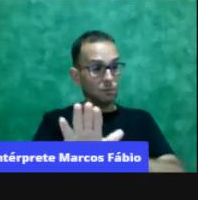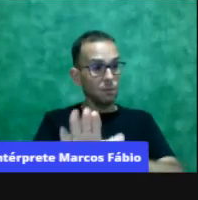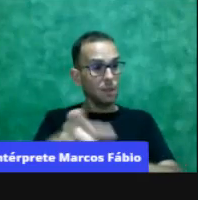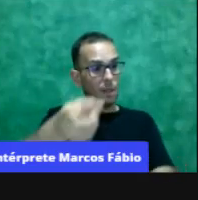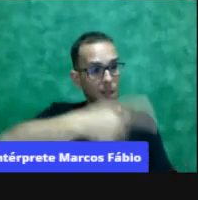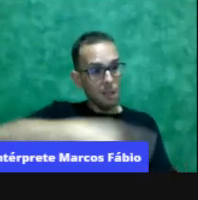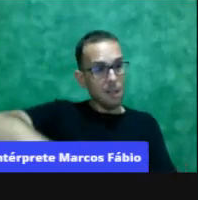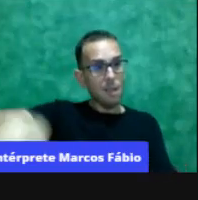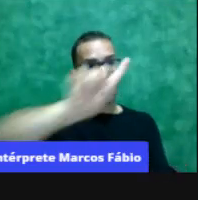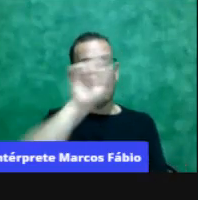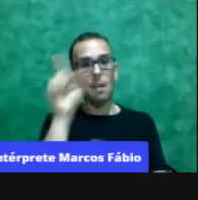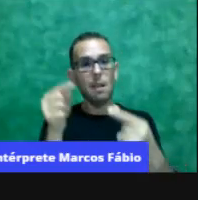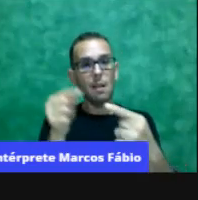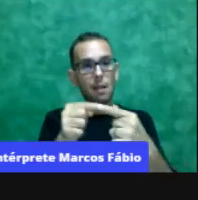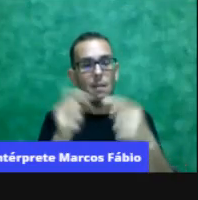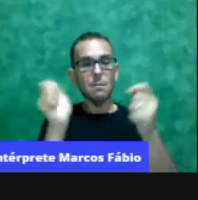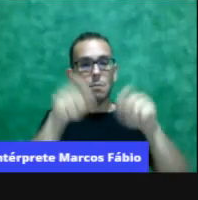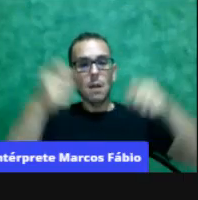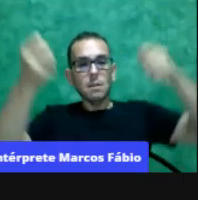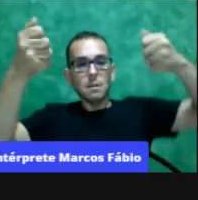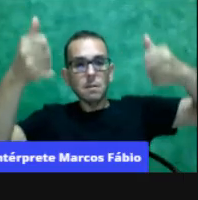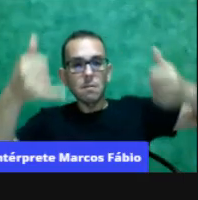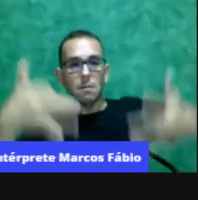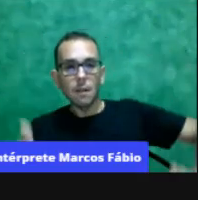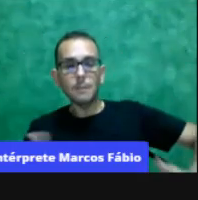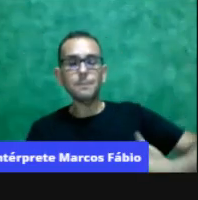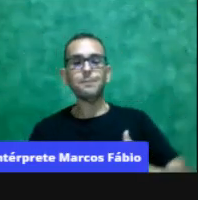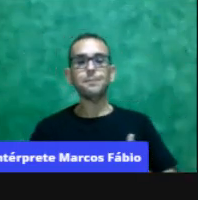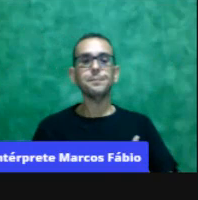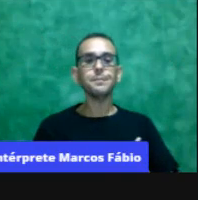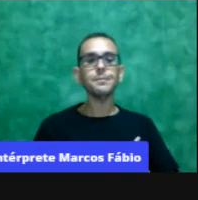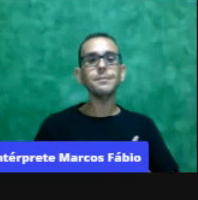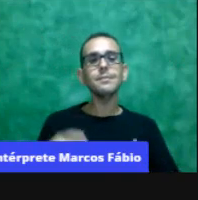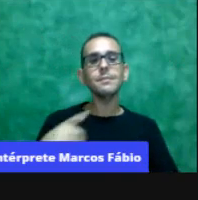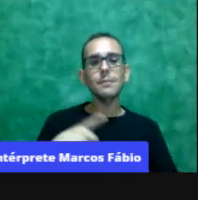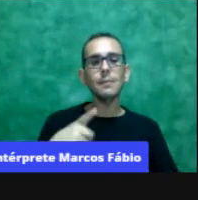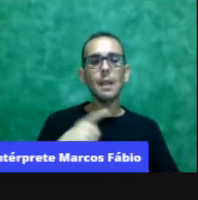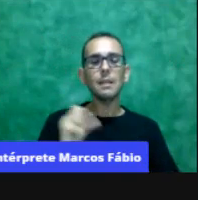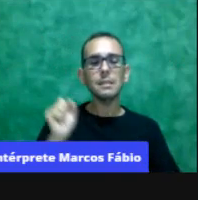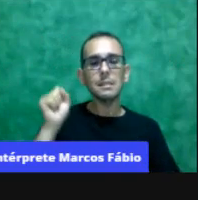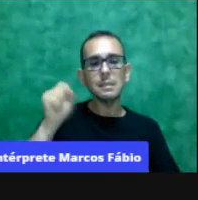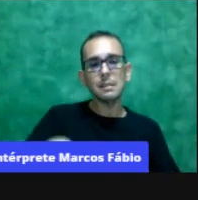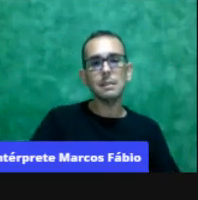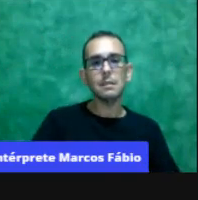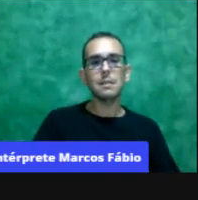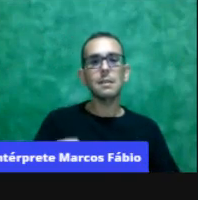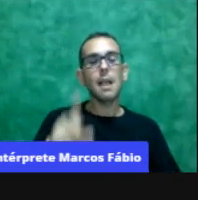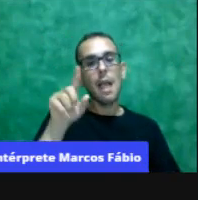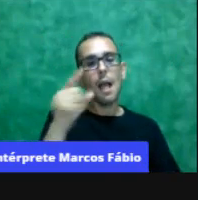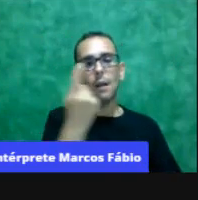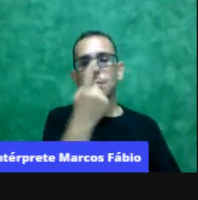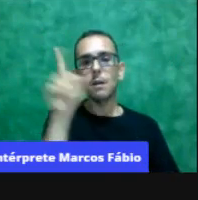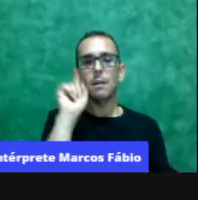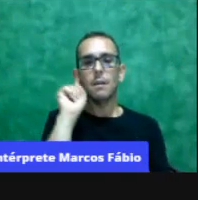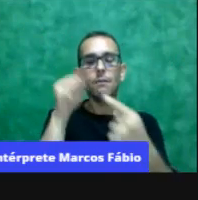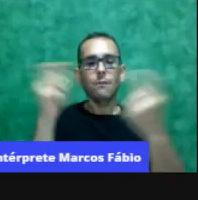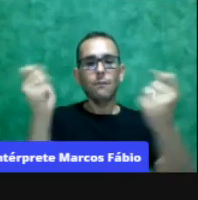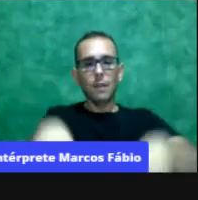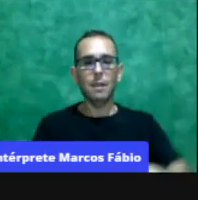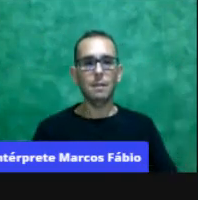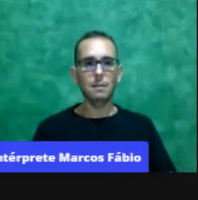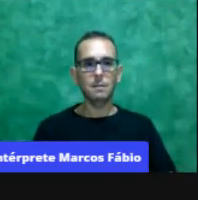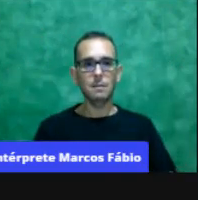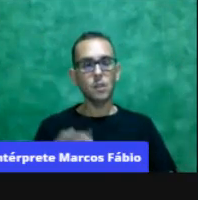Carol Camanho fala, ela tem um site com podcast que chama Era Uma Vez, e ela fala a respeito disso, que a